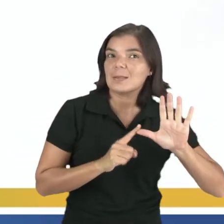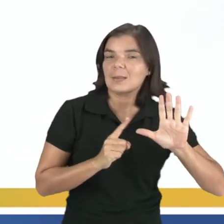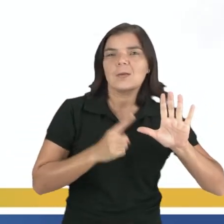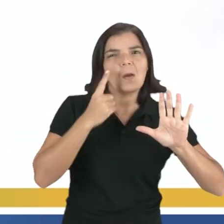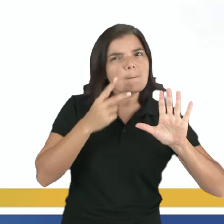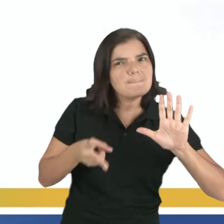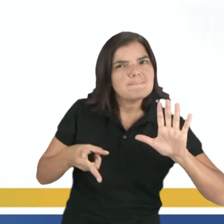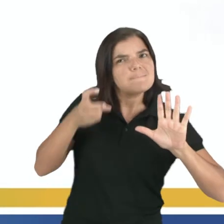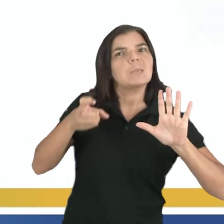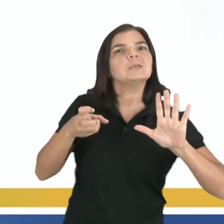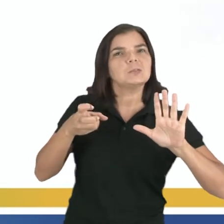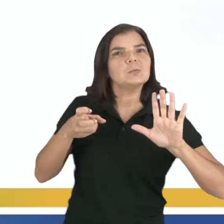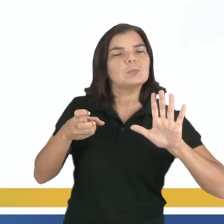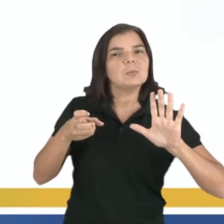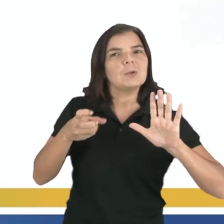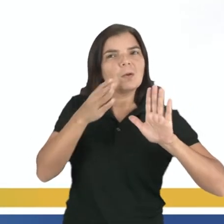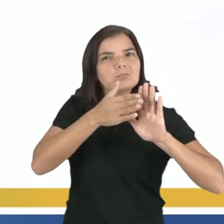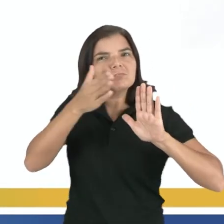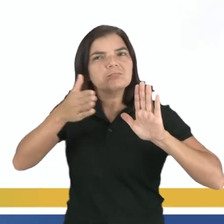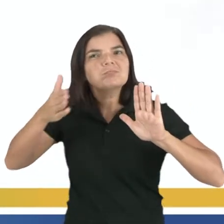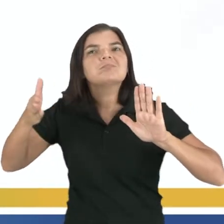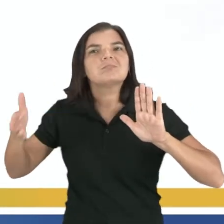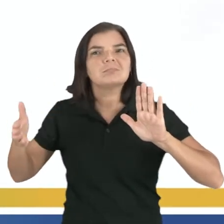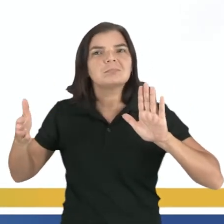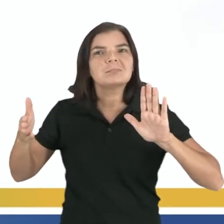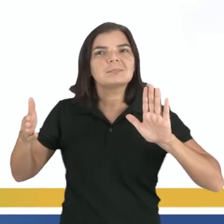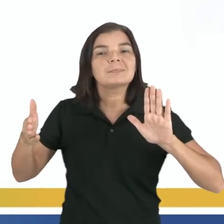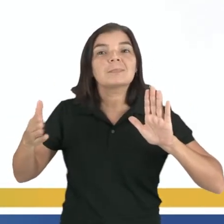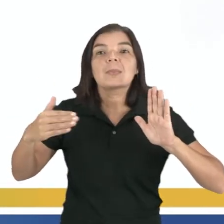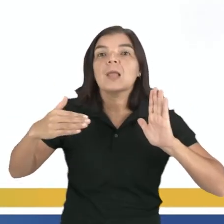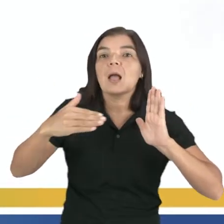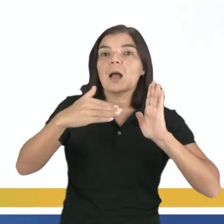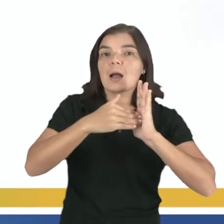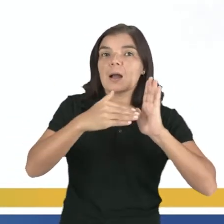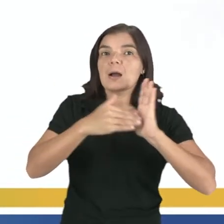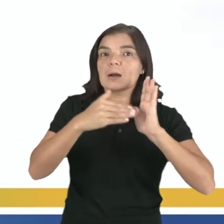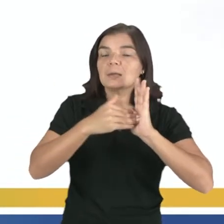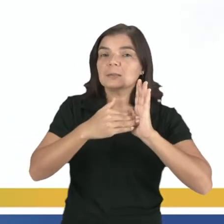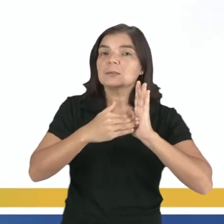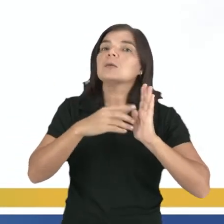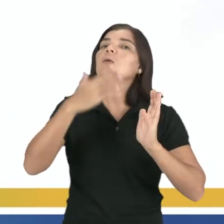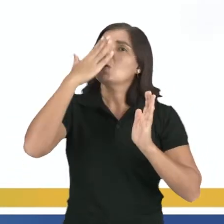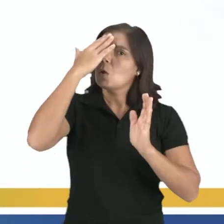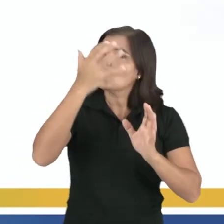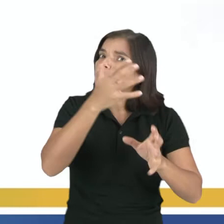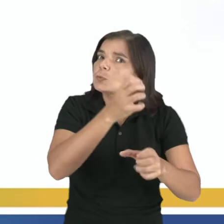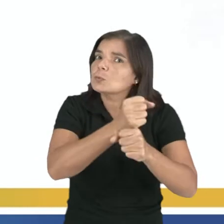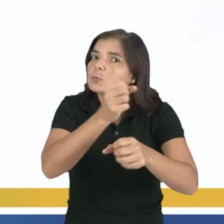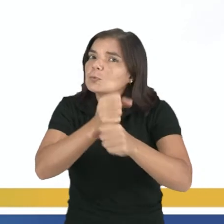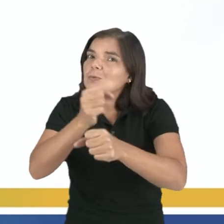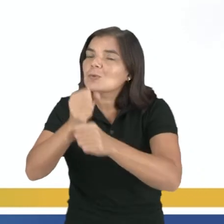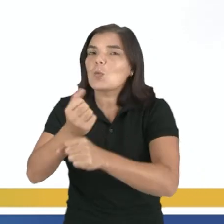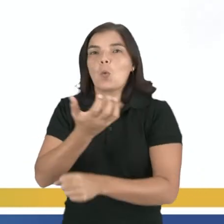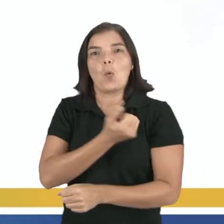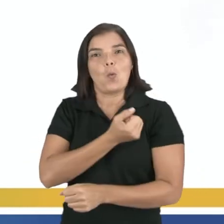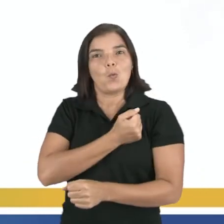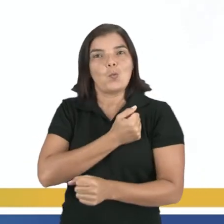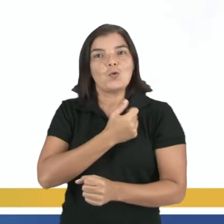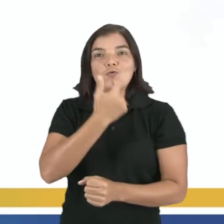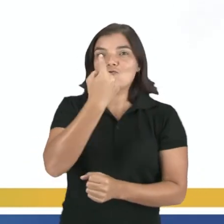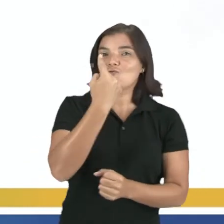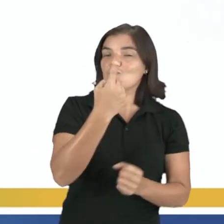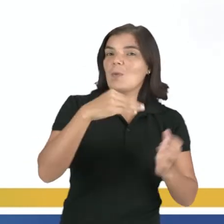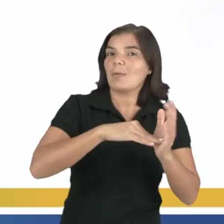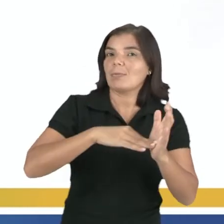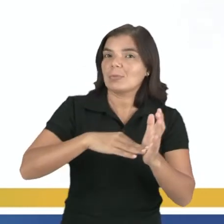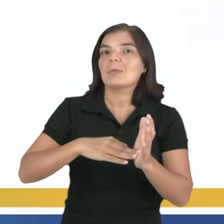reparou qual é o nosso padrão aí? Até a enésima figura, eu somo os naturais de 1 até n. Ó,